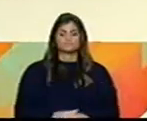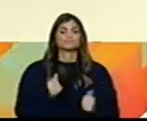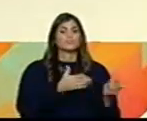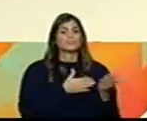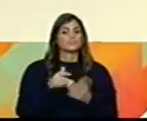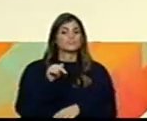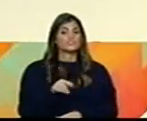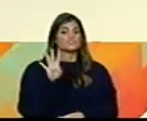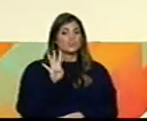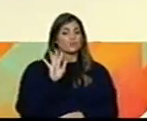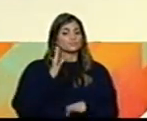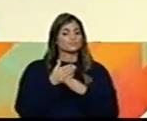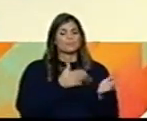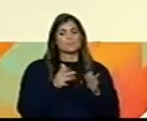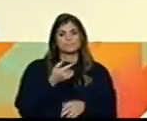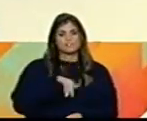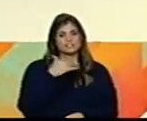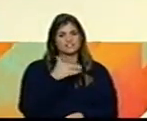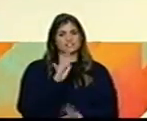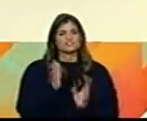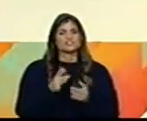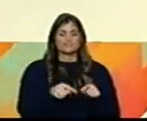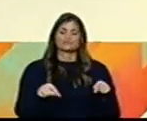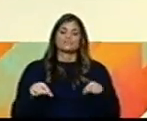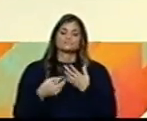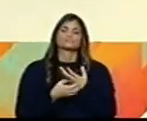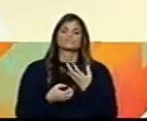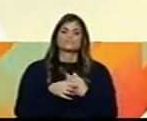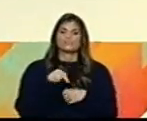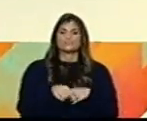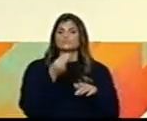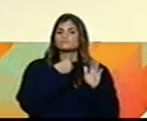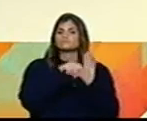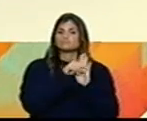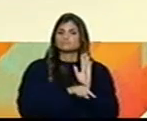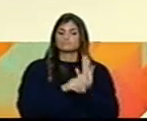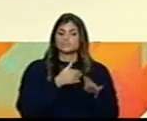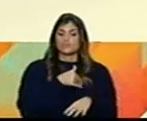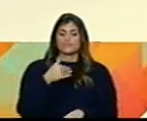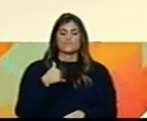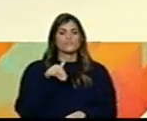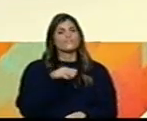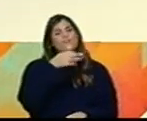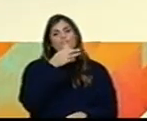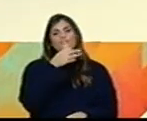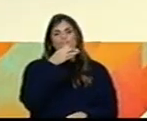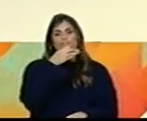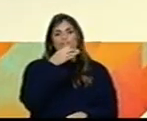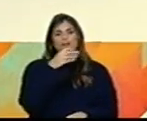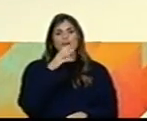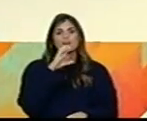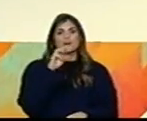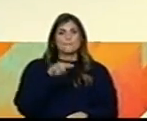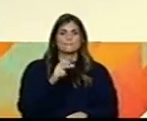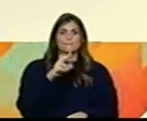Bem-vindos, esta é a quarta e última parte da Praça da Alegria. Já estamos no nosso espaço de culinária, hoje com uma receita muito, muito saudável. Vamos falar de cozinha